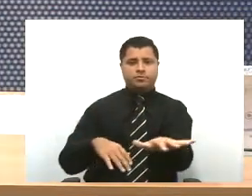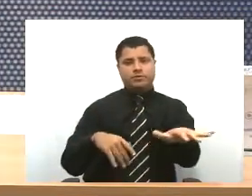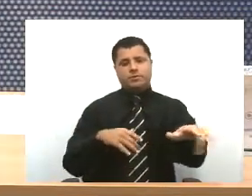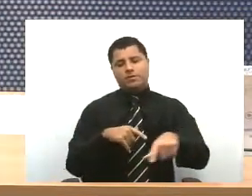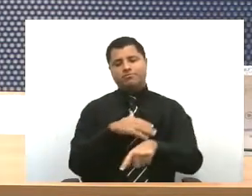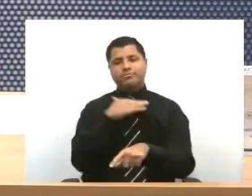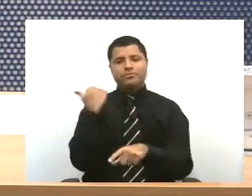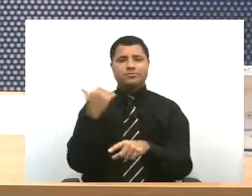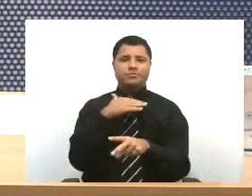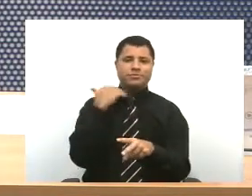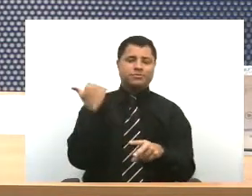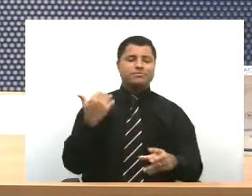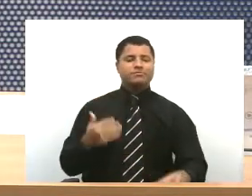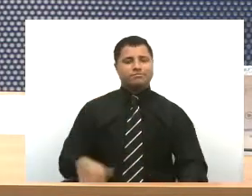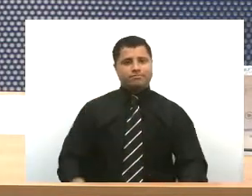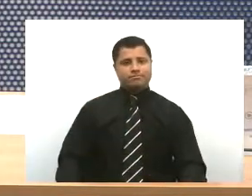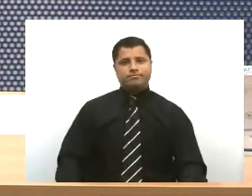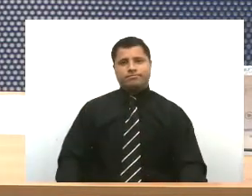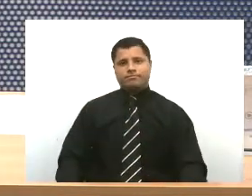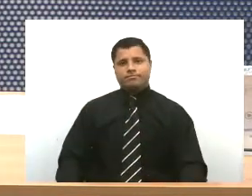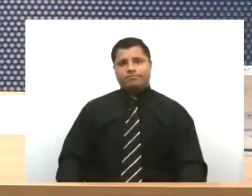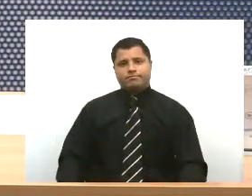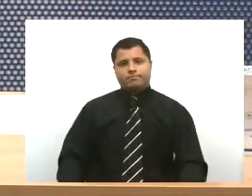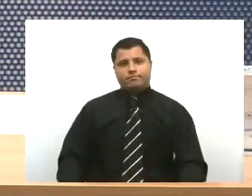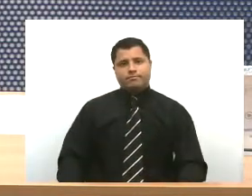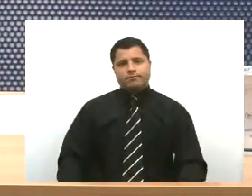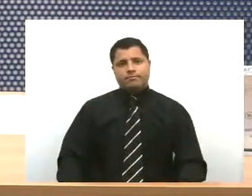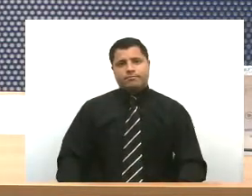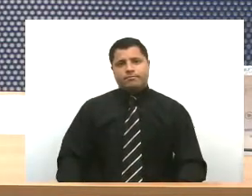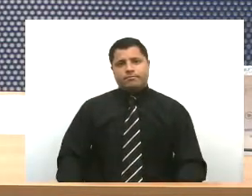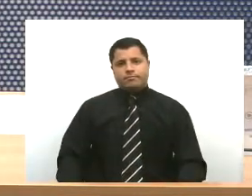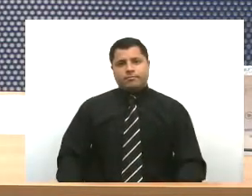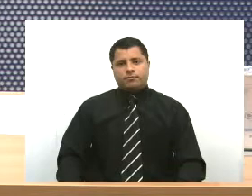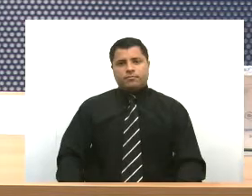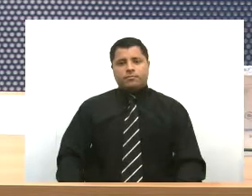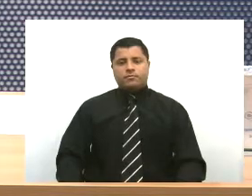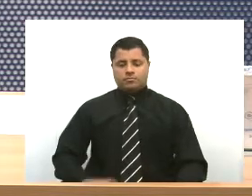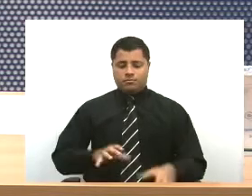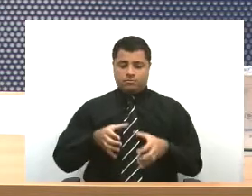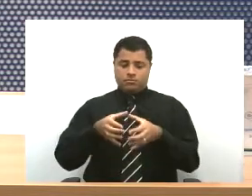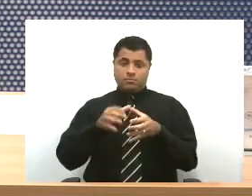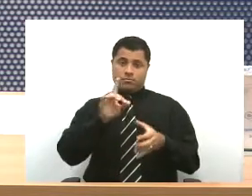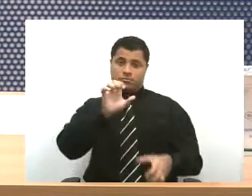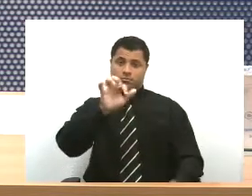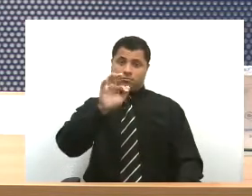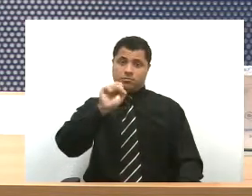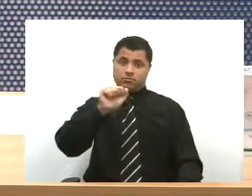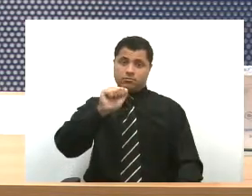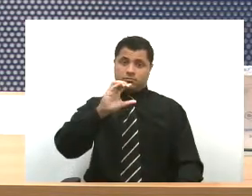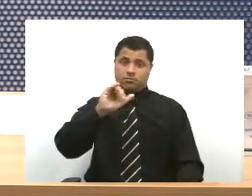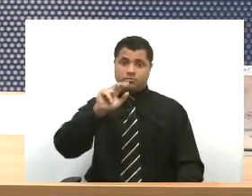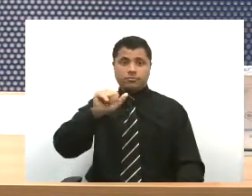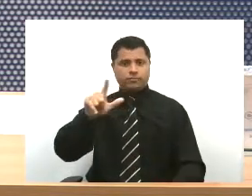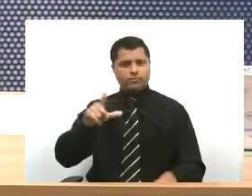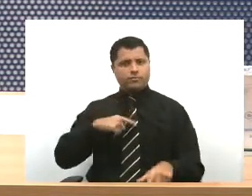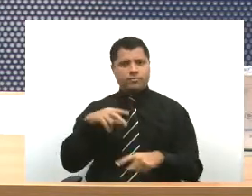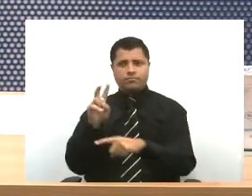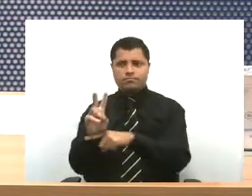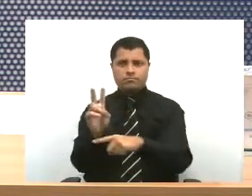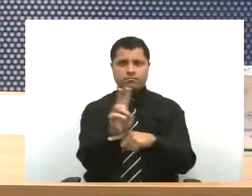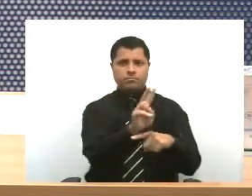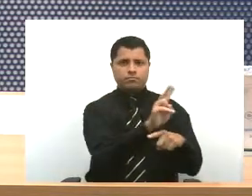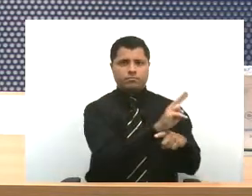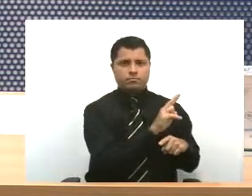garotinho, infelizmente, foi tragado pelas águas. A Defesa Civil tem feito a prevenção,